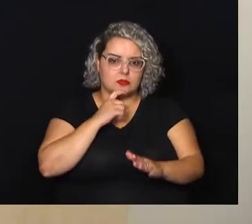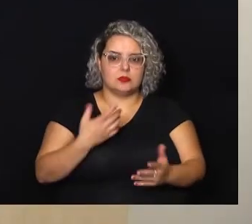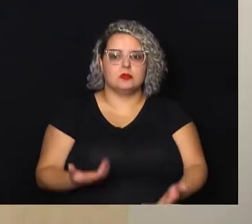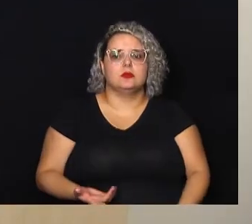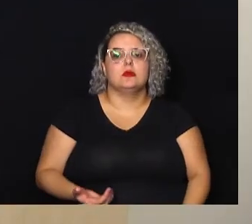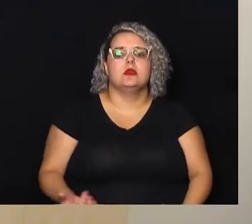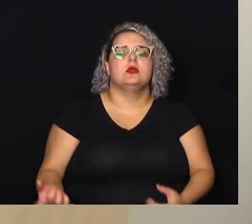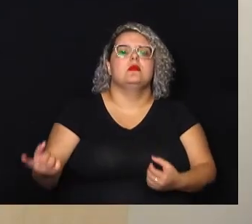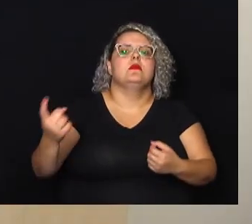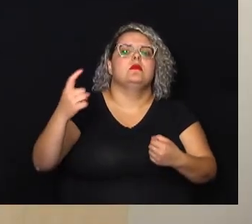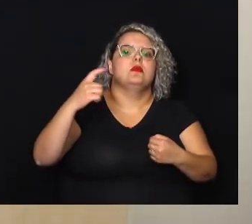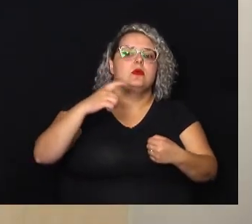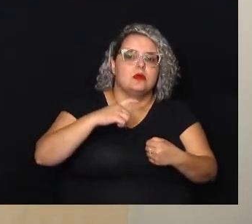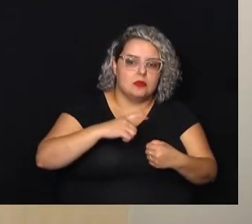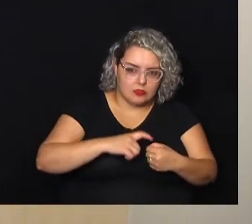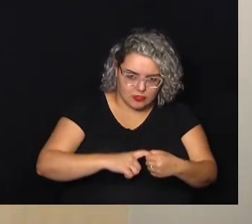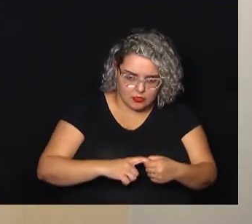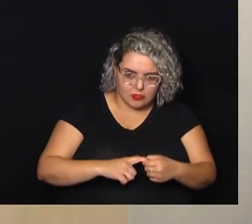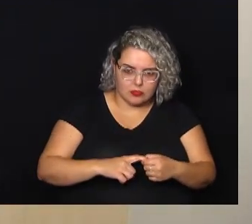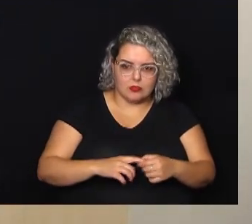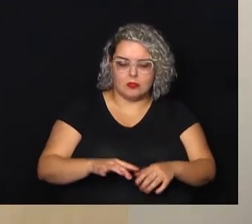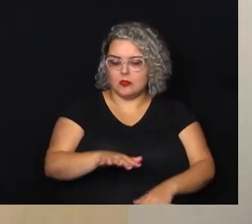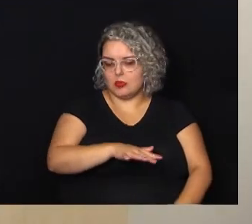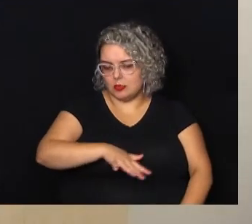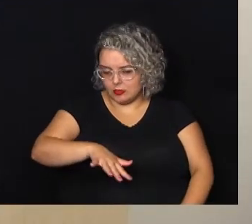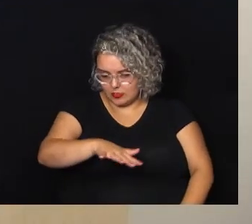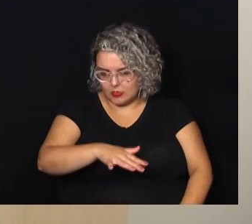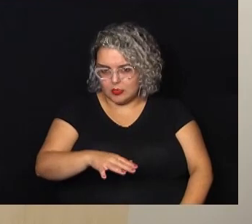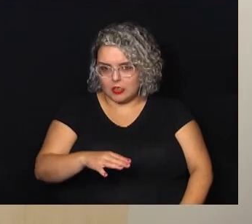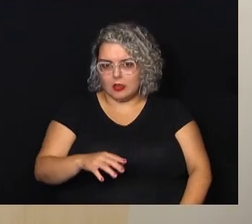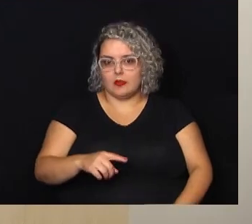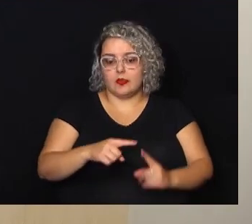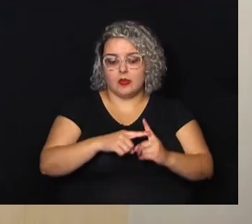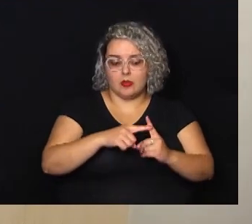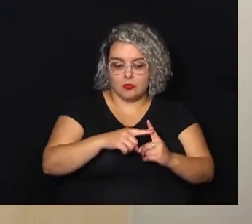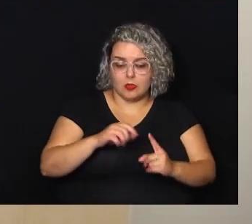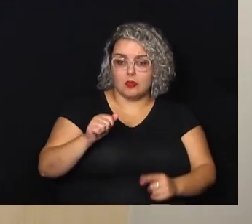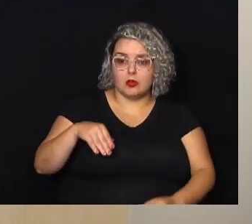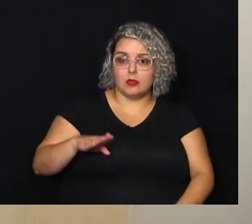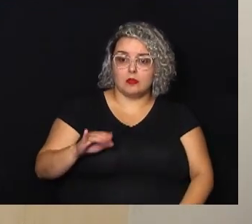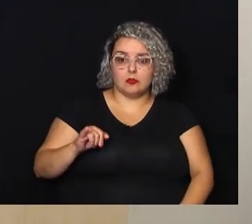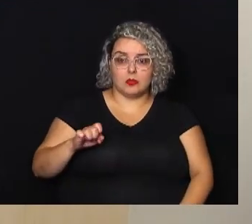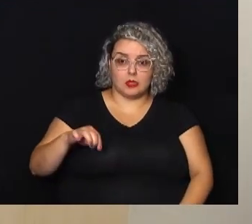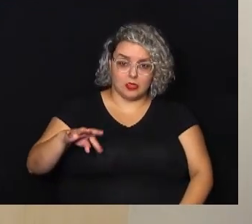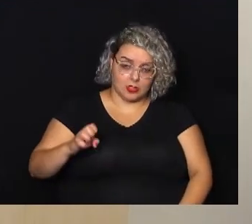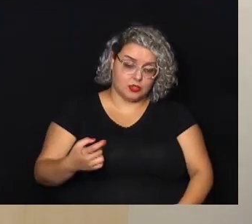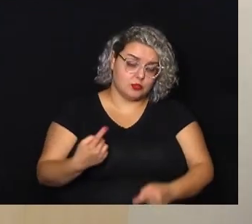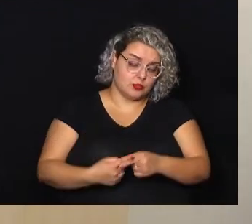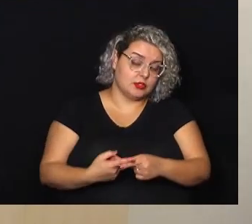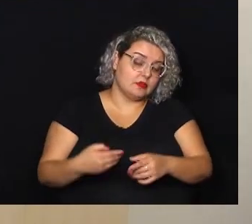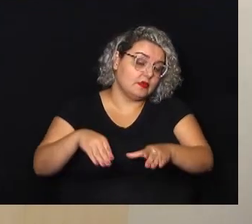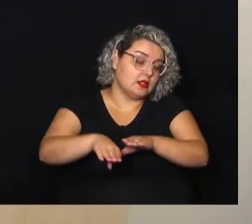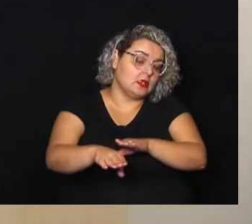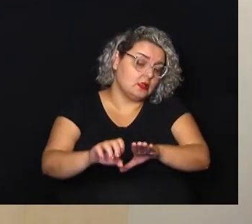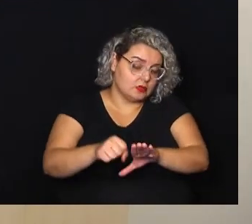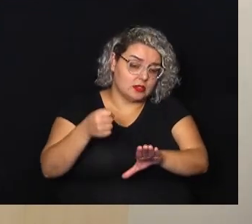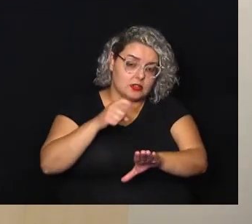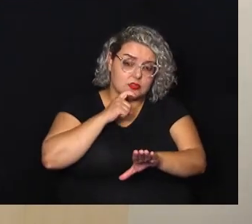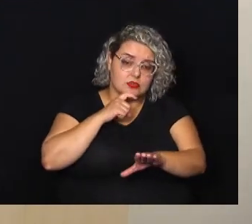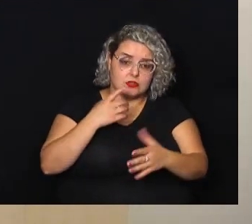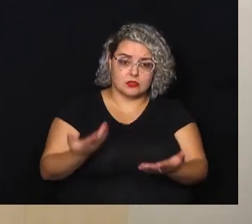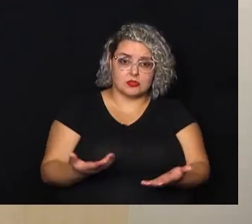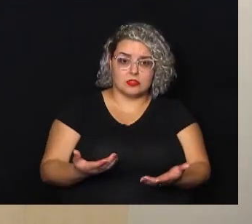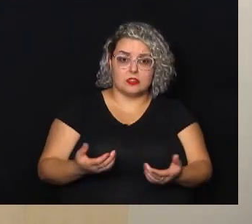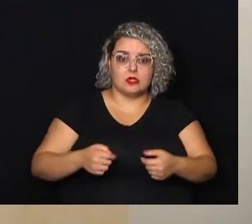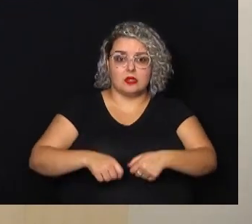aí depois, você volta ela um pouquinho para temperatura ambiente, que ela vai estar durinha por causa da manteiga na geladeira. E aí você